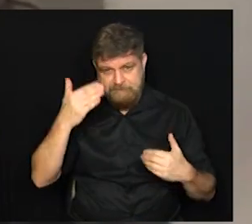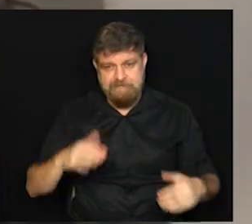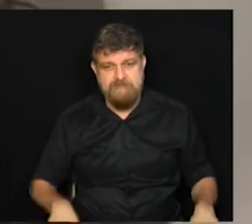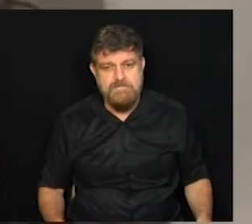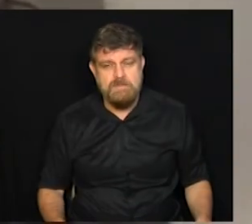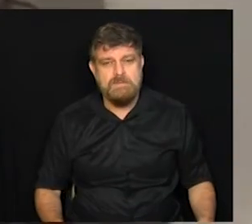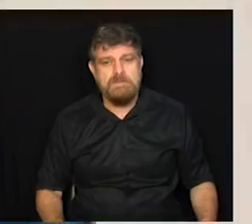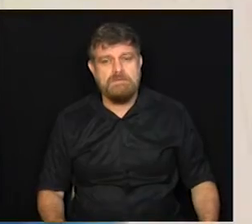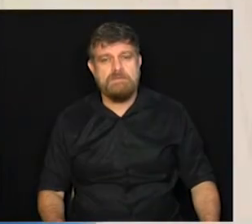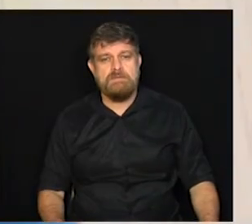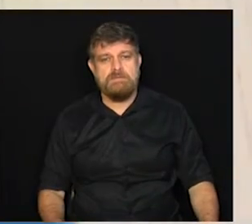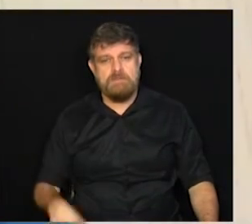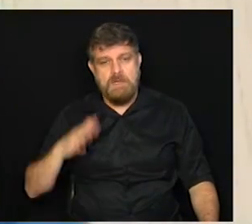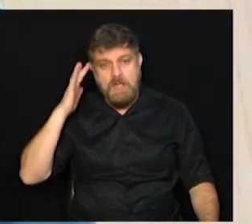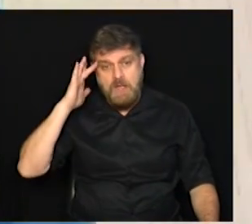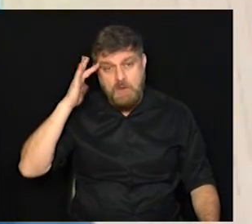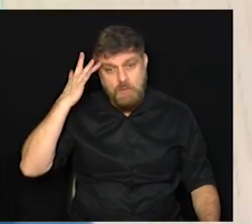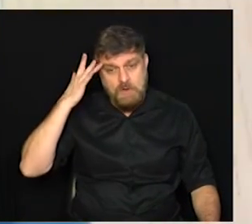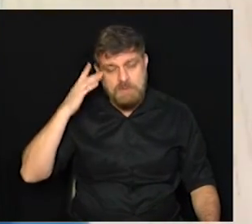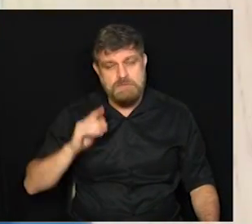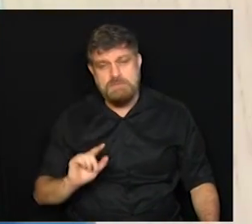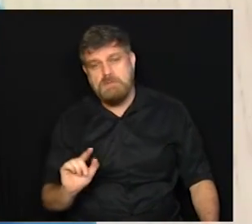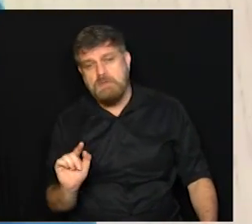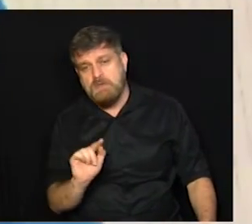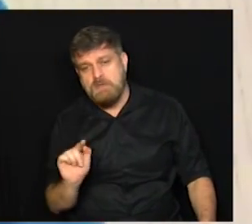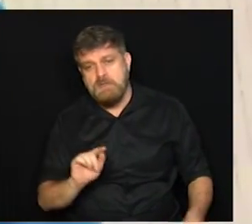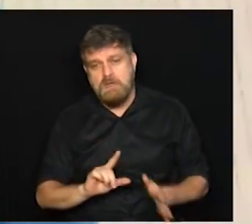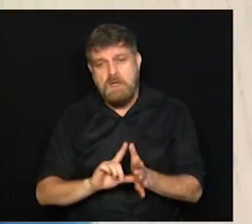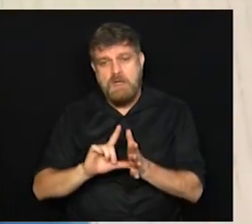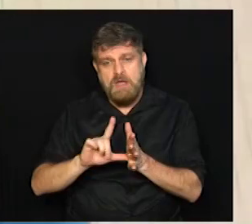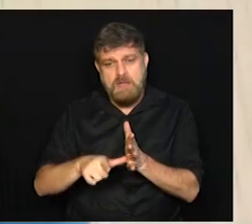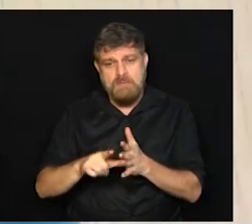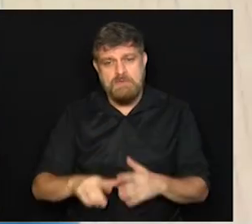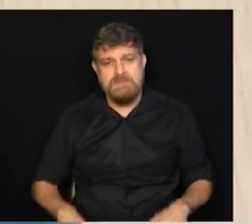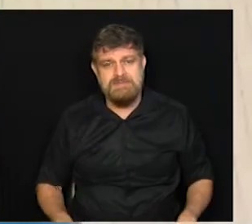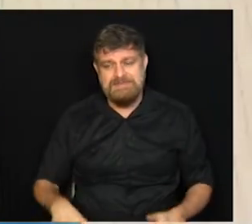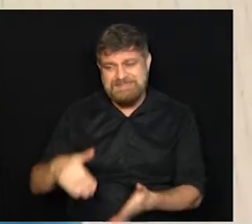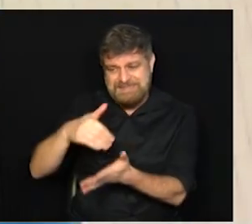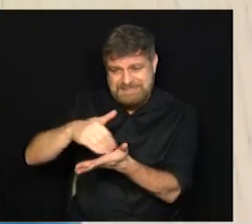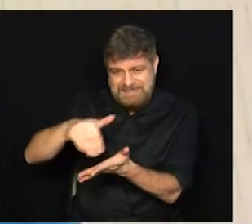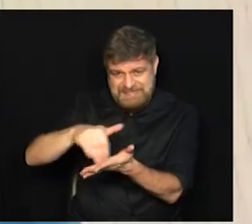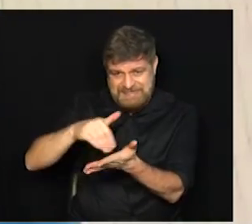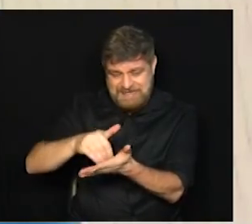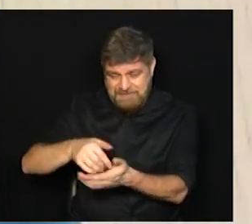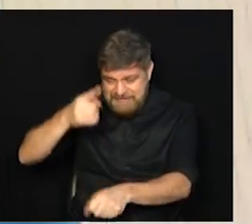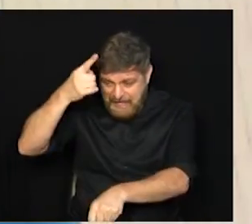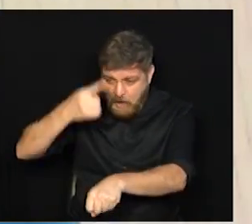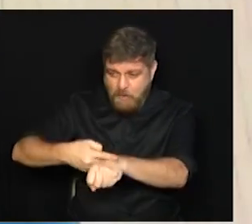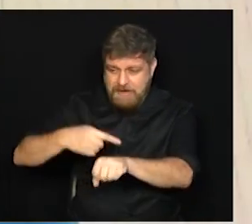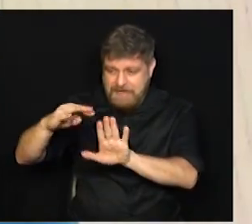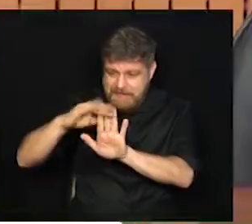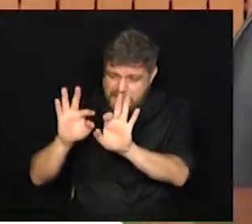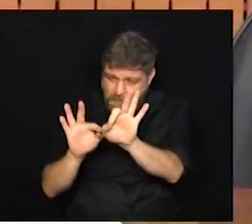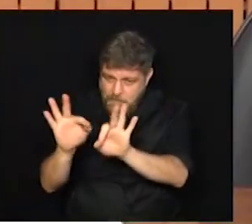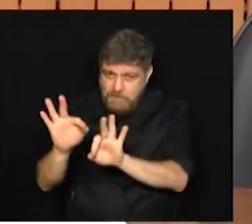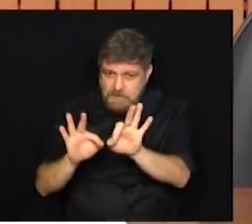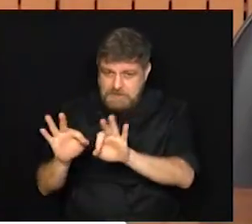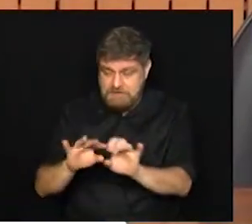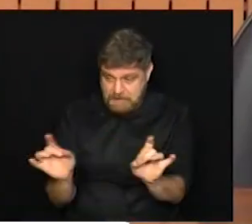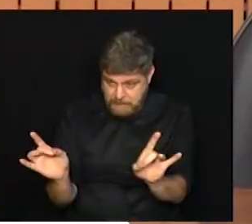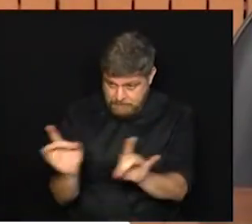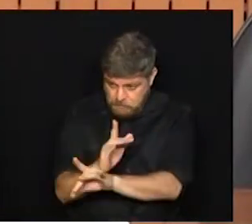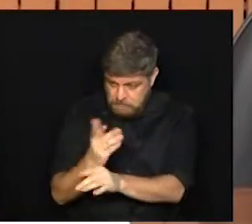Bem, eu acho que depois, secretário, assim que o plano tiver pronto, esses